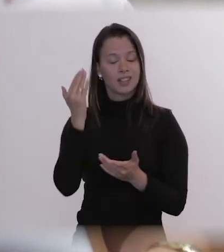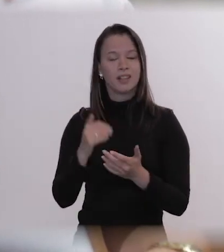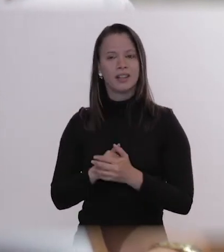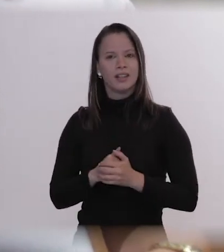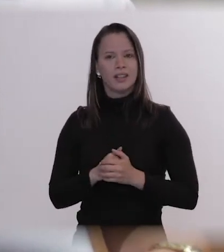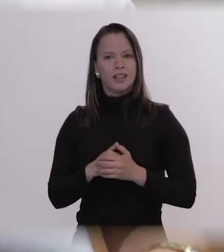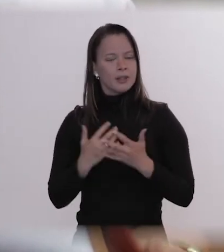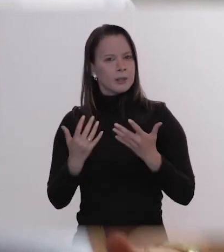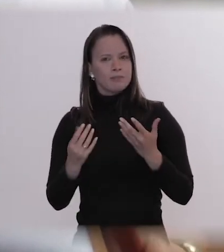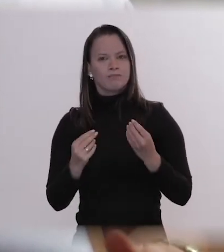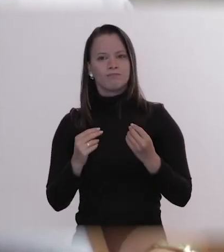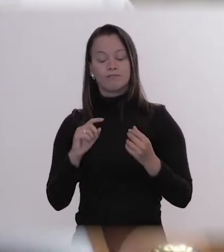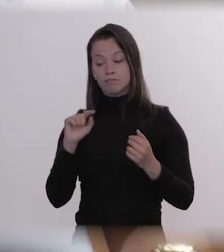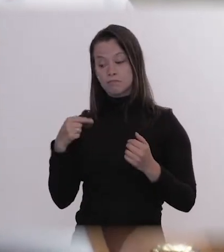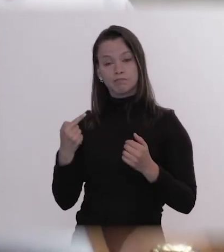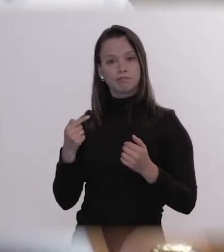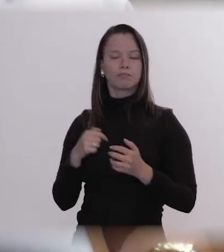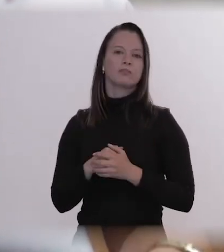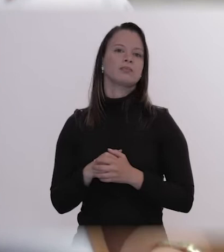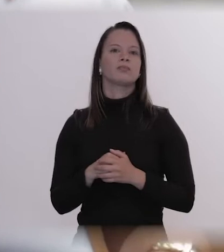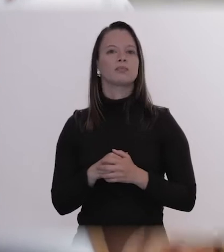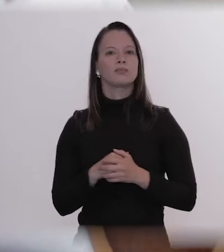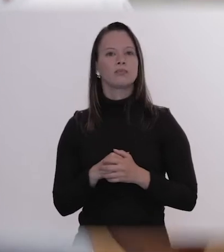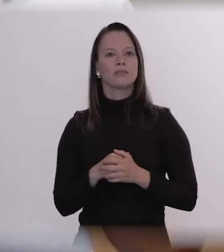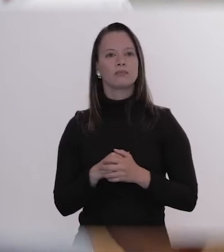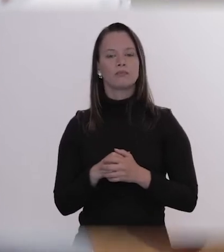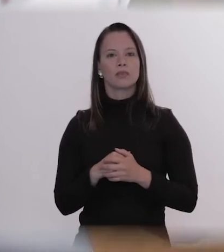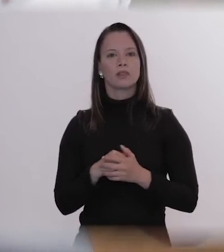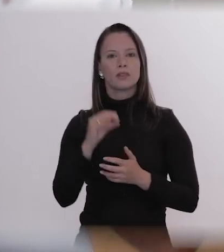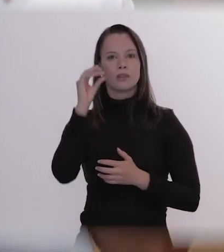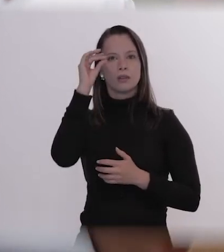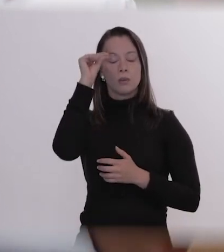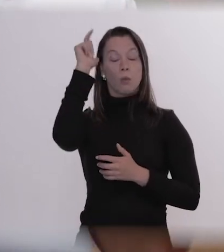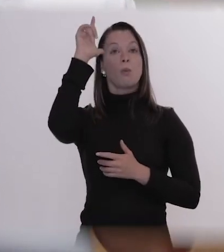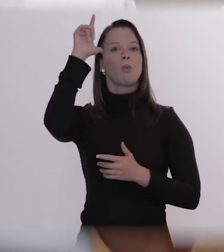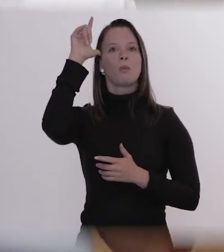E a partir daí, aí veio,